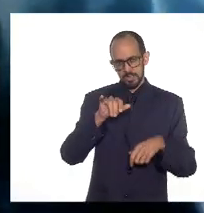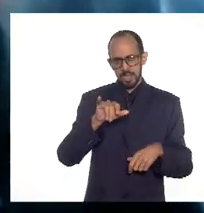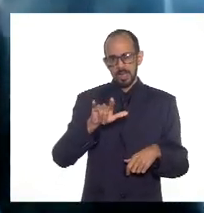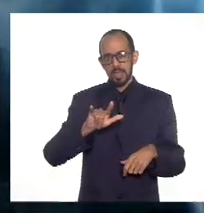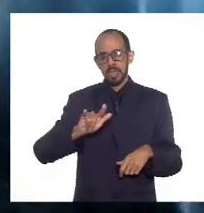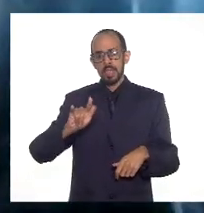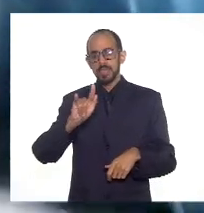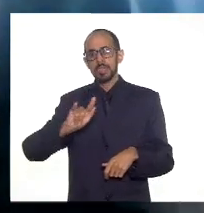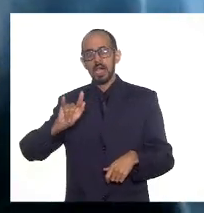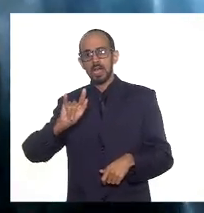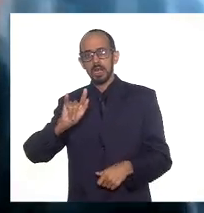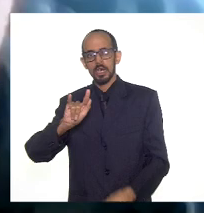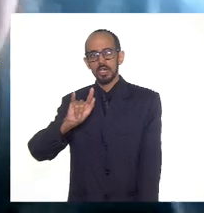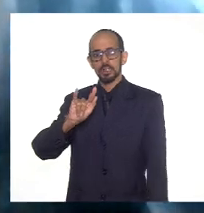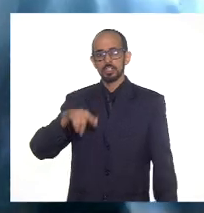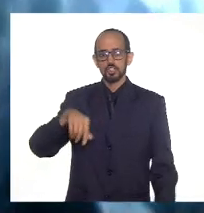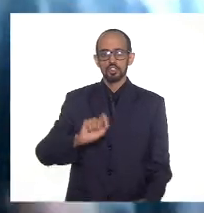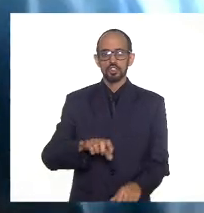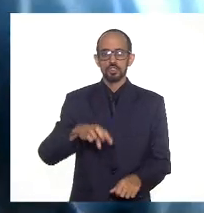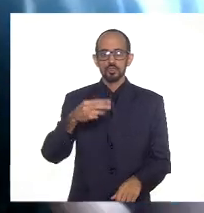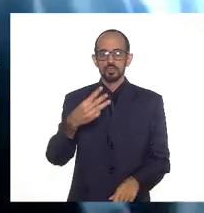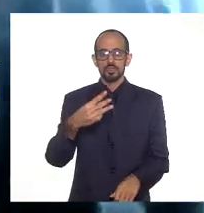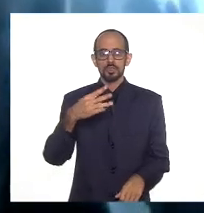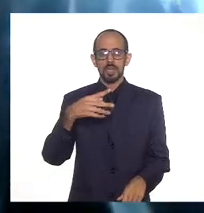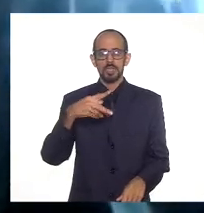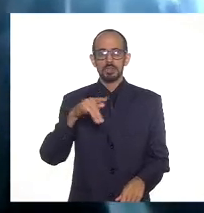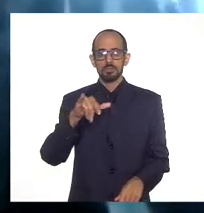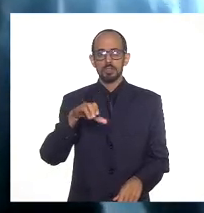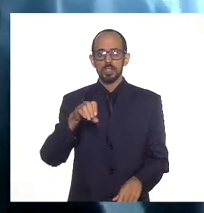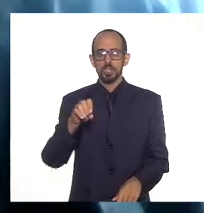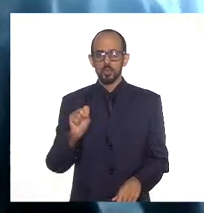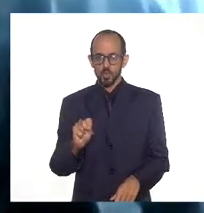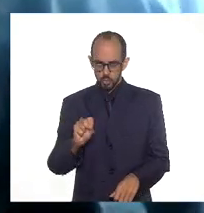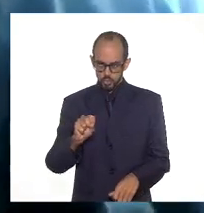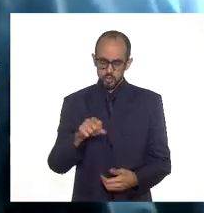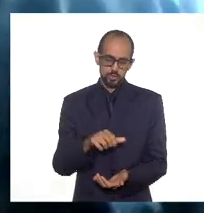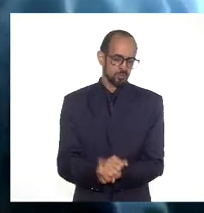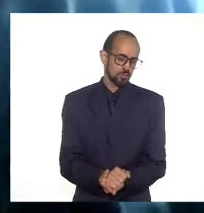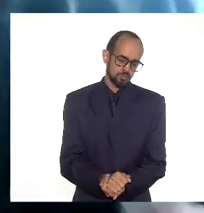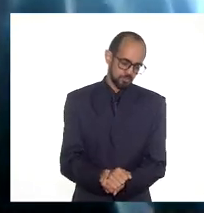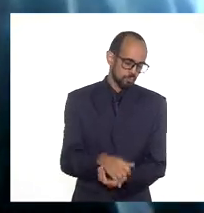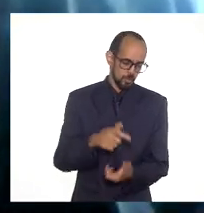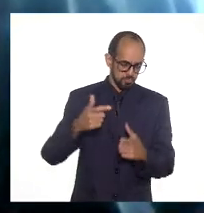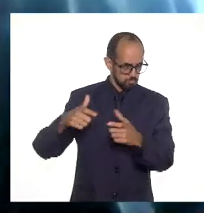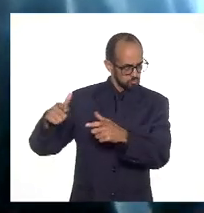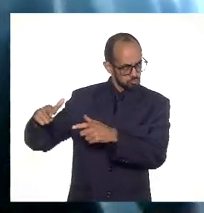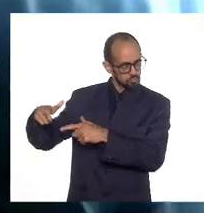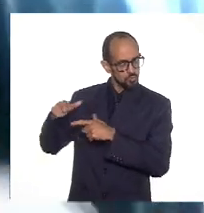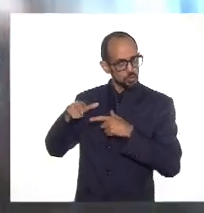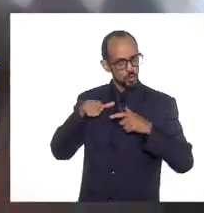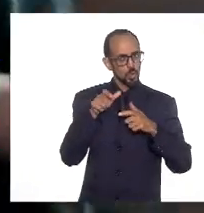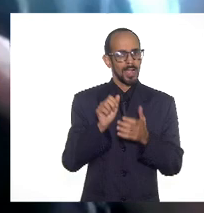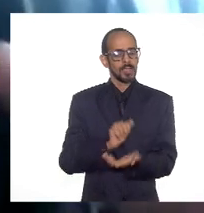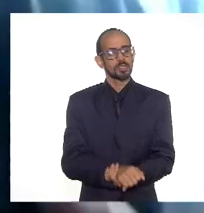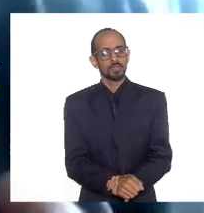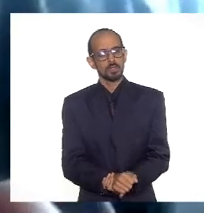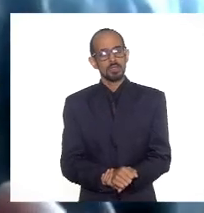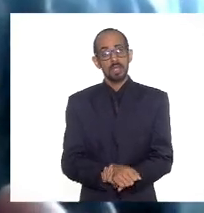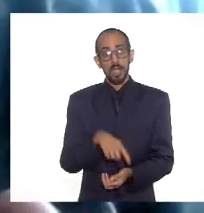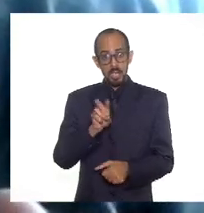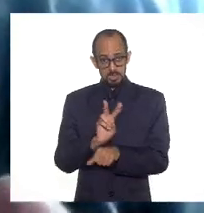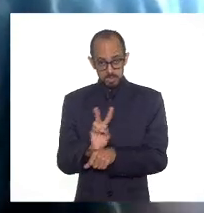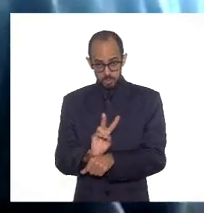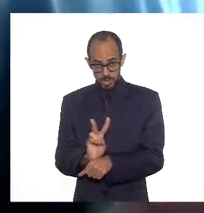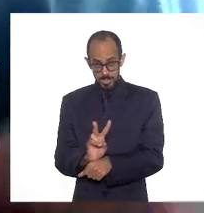Grande, Parque dos Três Picos, na região serrana, e assim sucessivamente. Os guarda-parques são essenciais